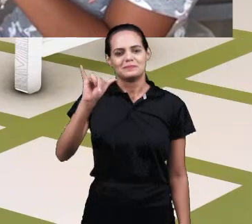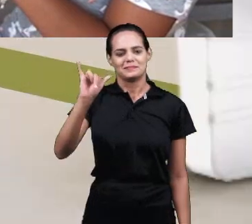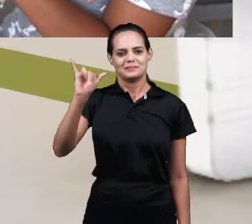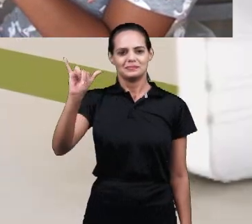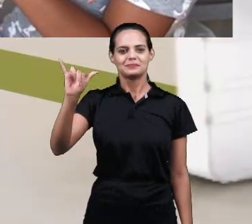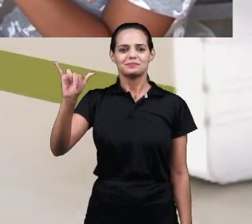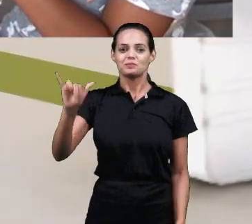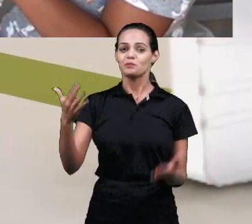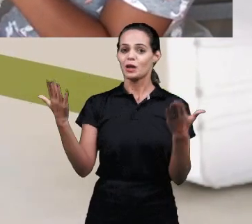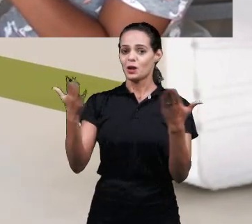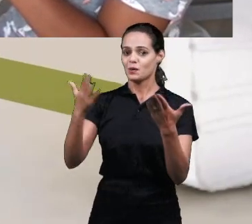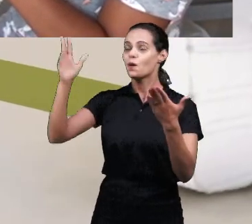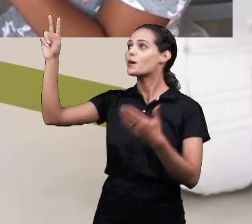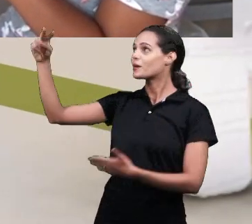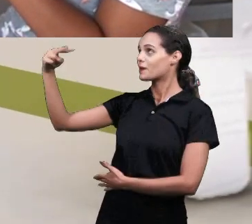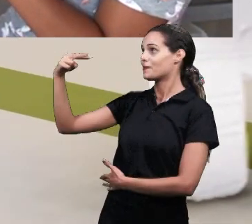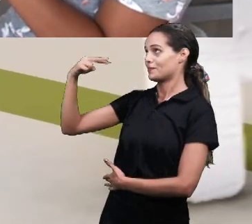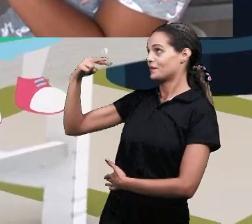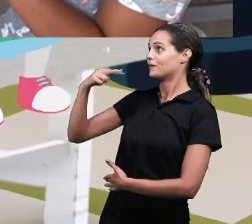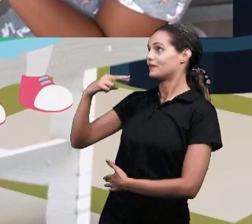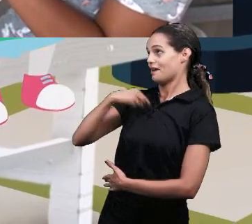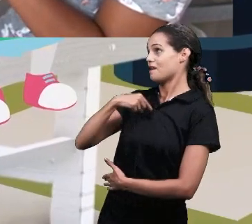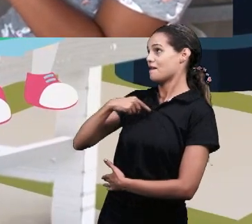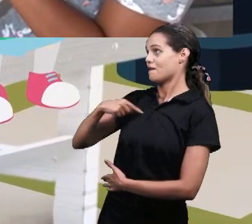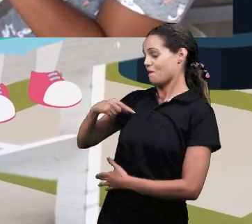Pai, ouve essa minha adoração,